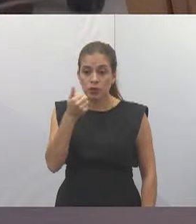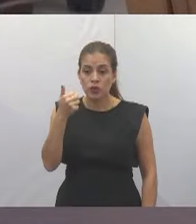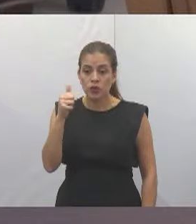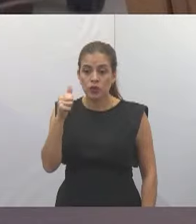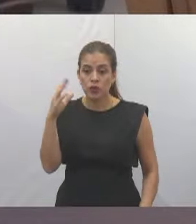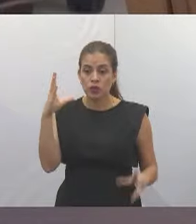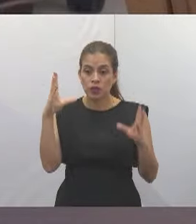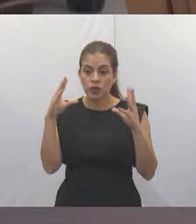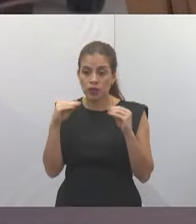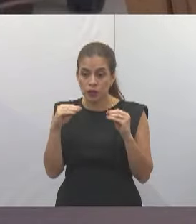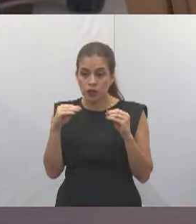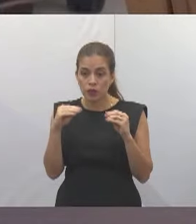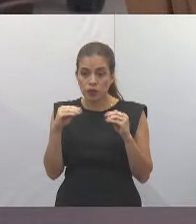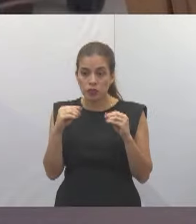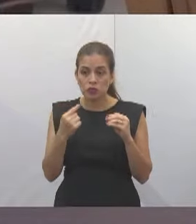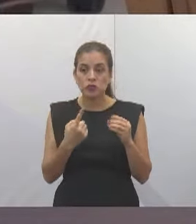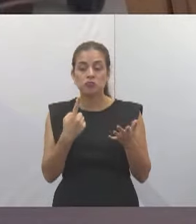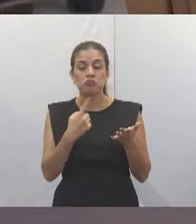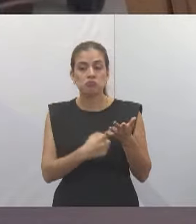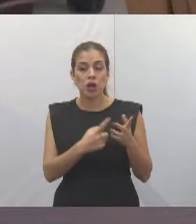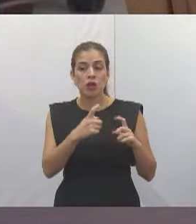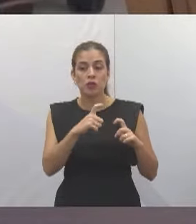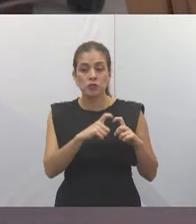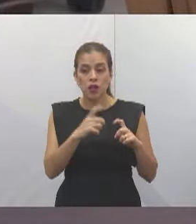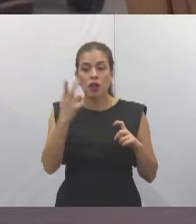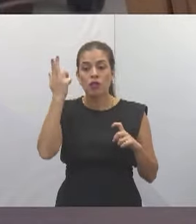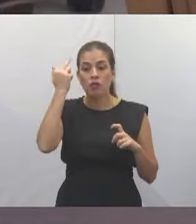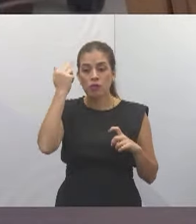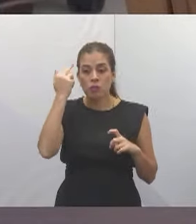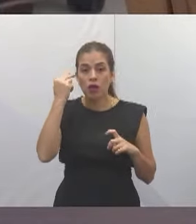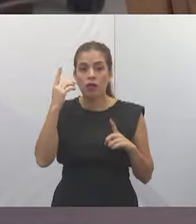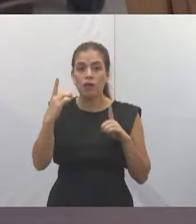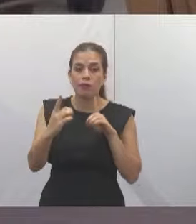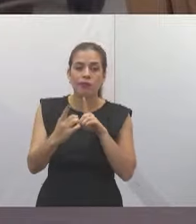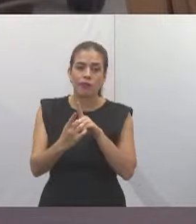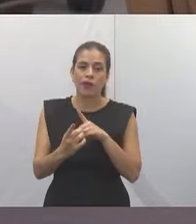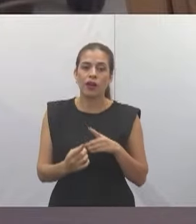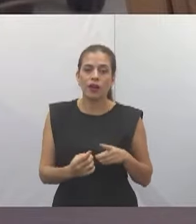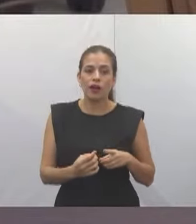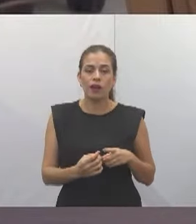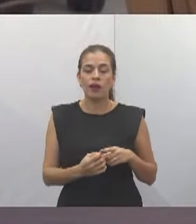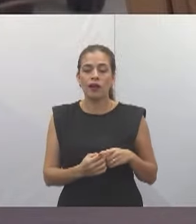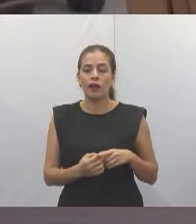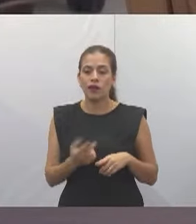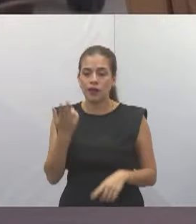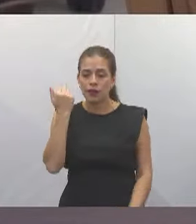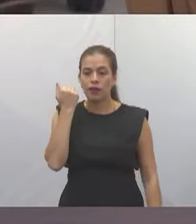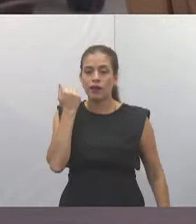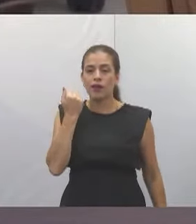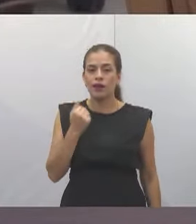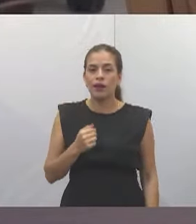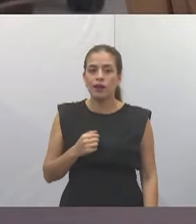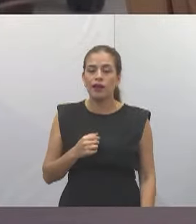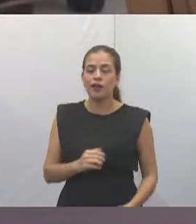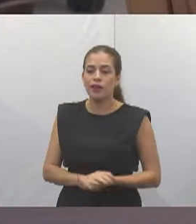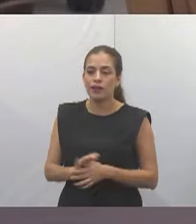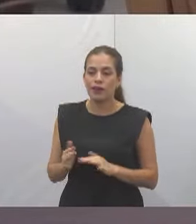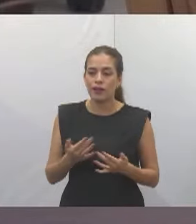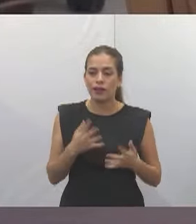noite, passei em consulta normal, fiz o atendimento sem passar na frente de ninguém. Eu falo que as pessoas,